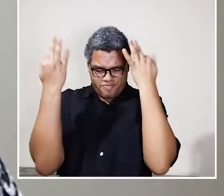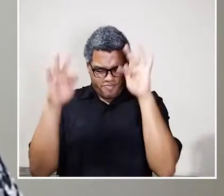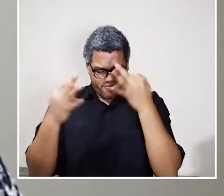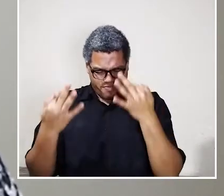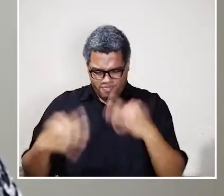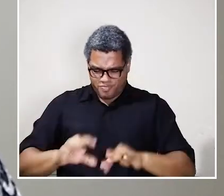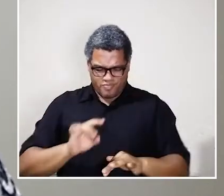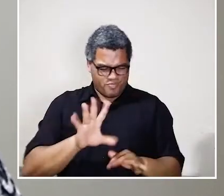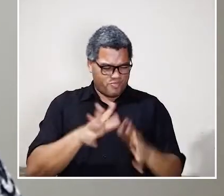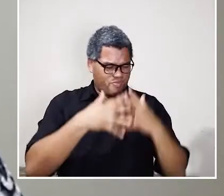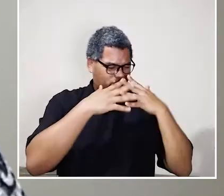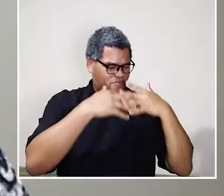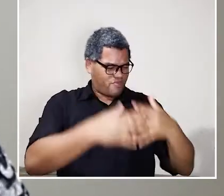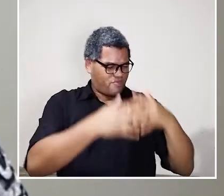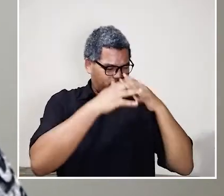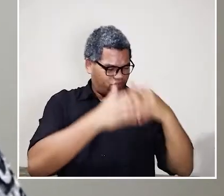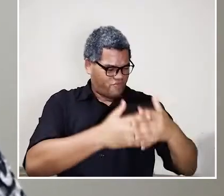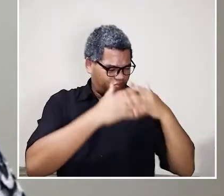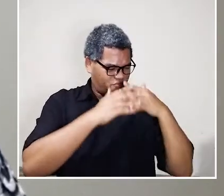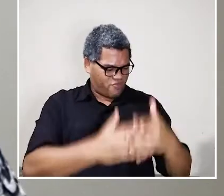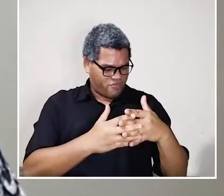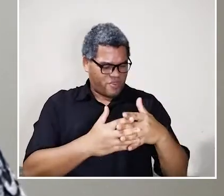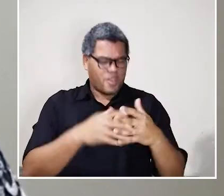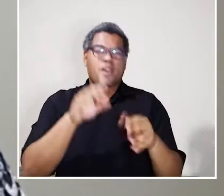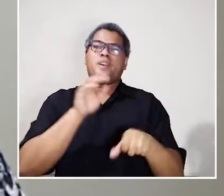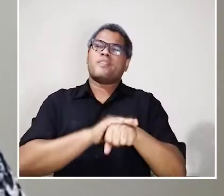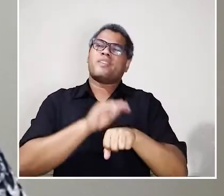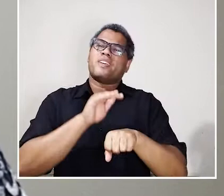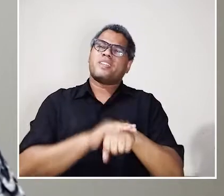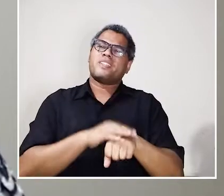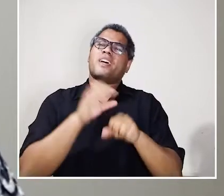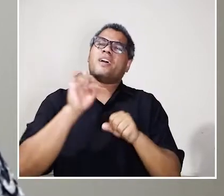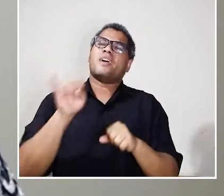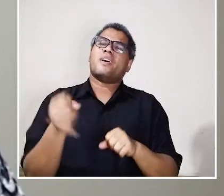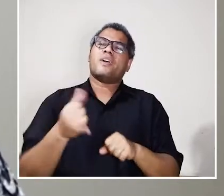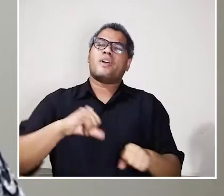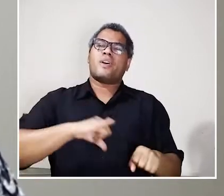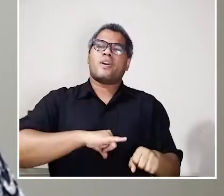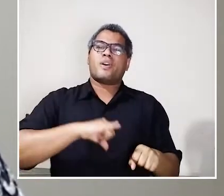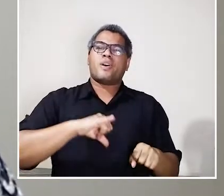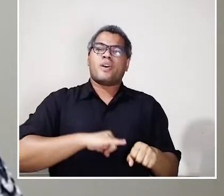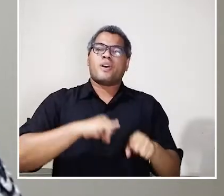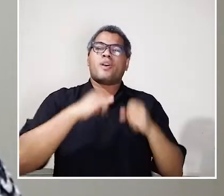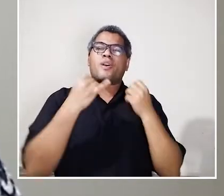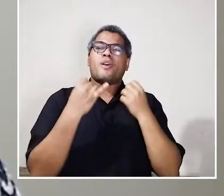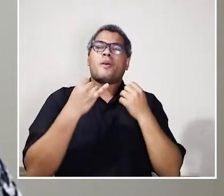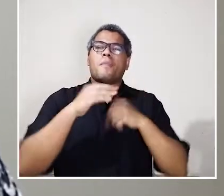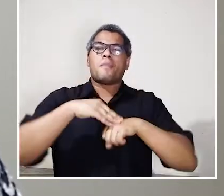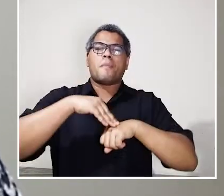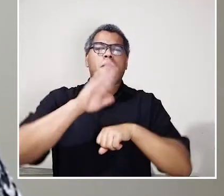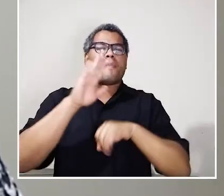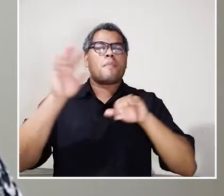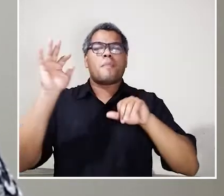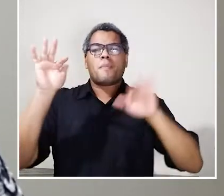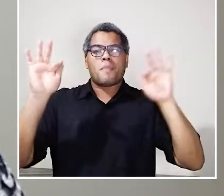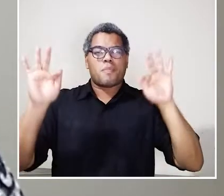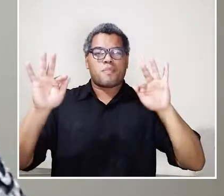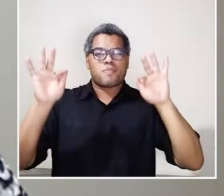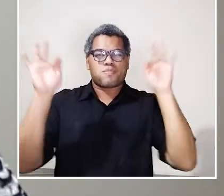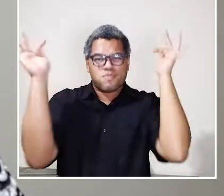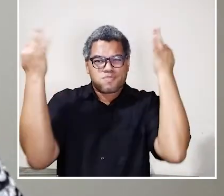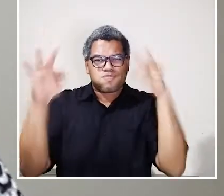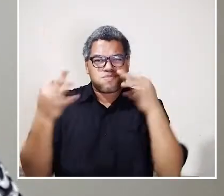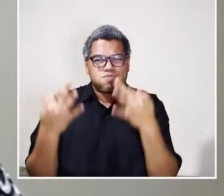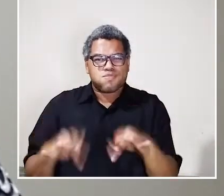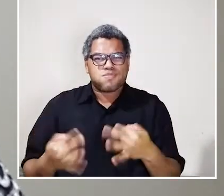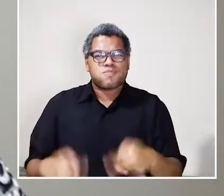só complicaram, só deixaram Jó mais dolorido ainda em todo o seu sofrimento.